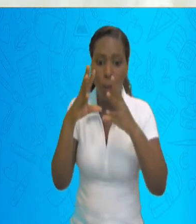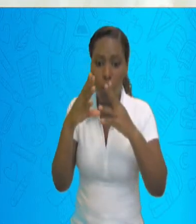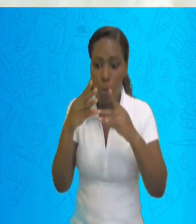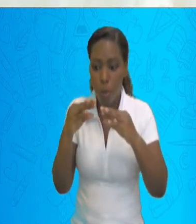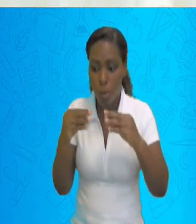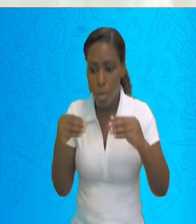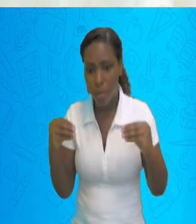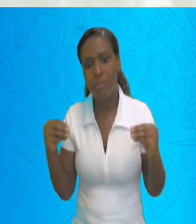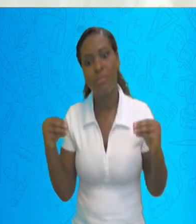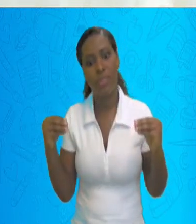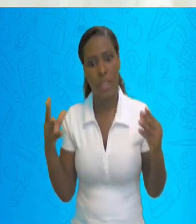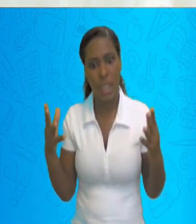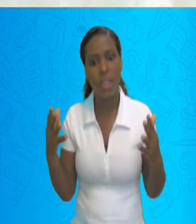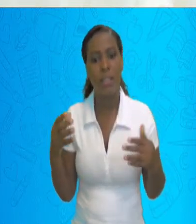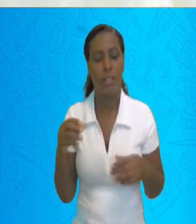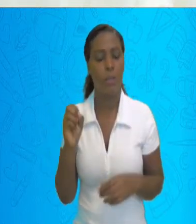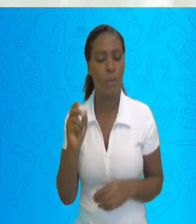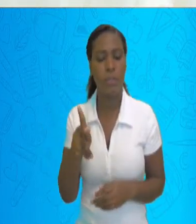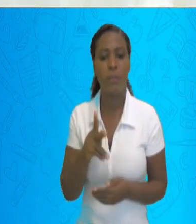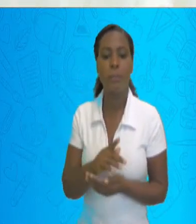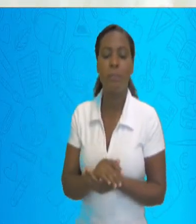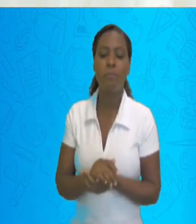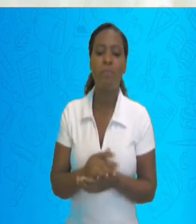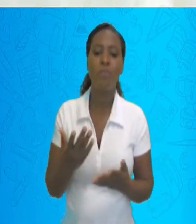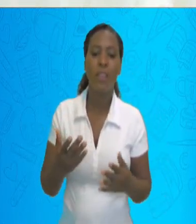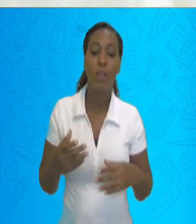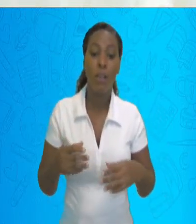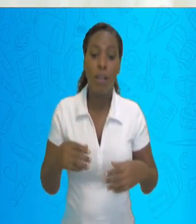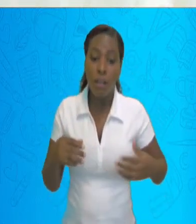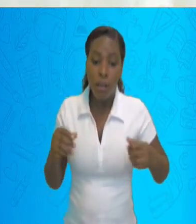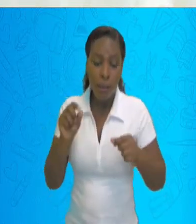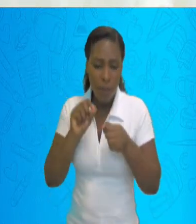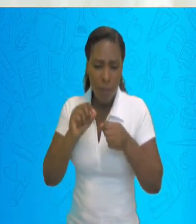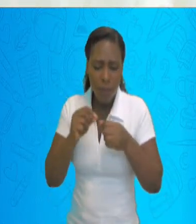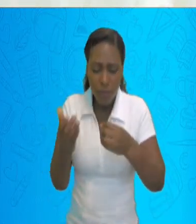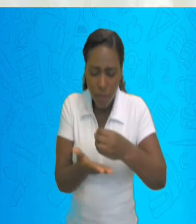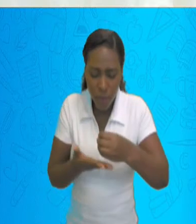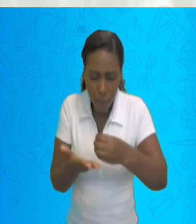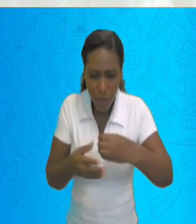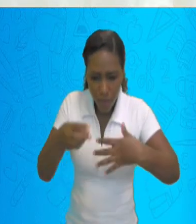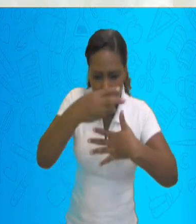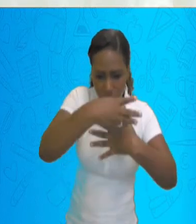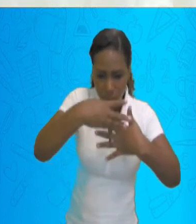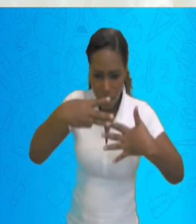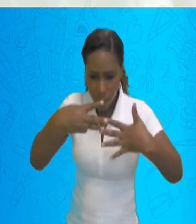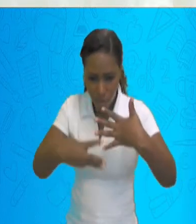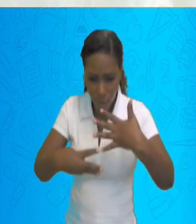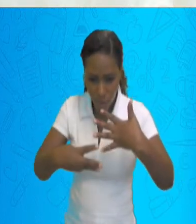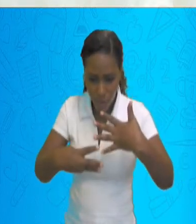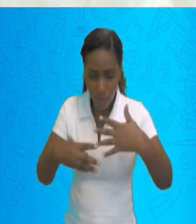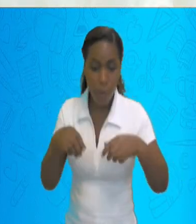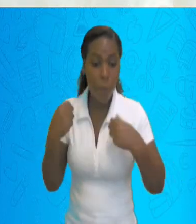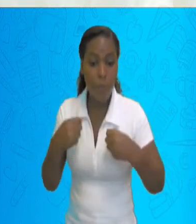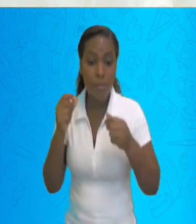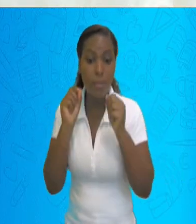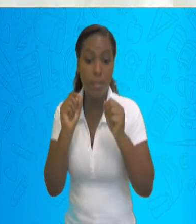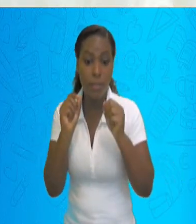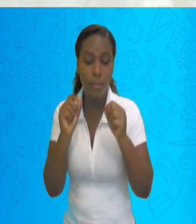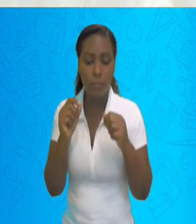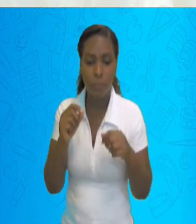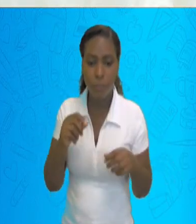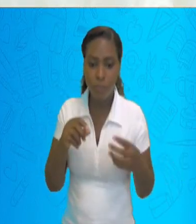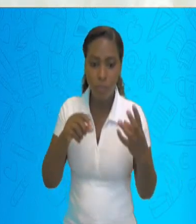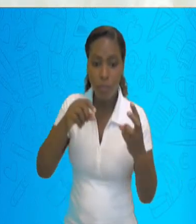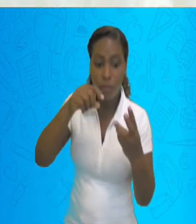base triangular, então nós vamos precisar de 3 palitos de churrasco e vamos emendar um ao outro com a bala. Então